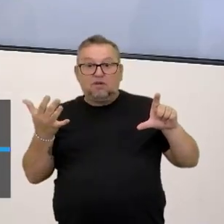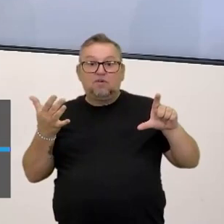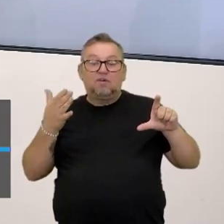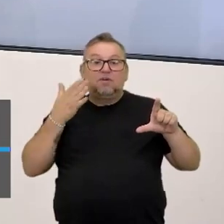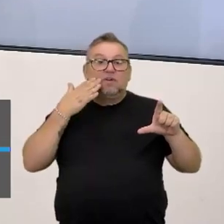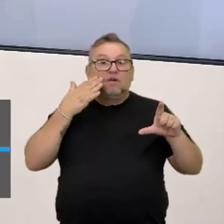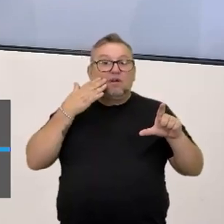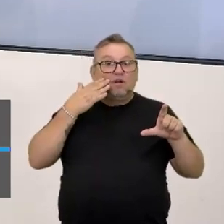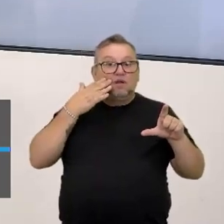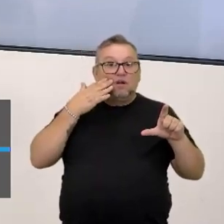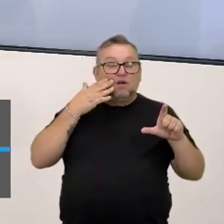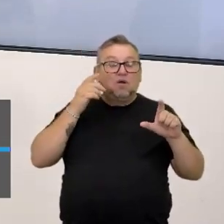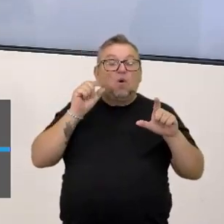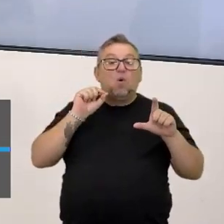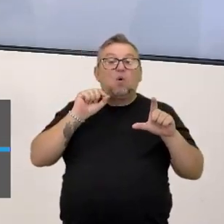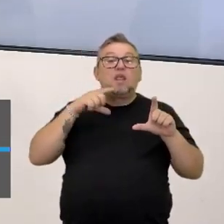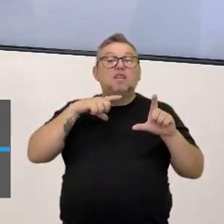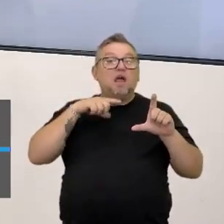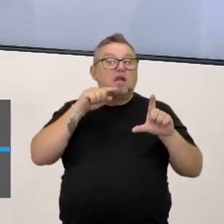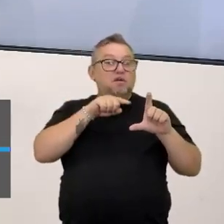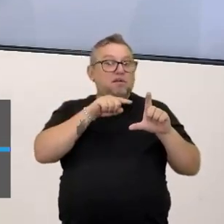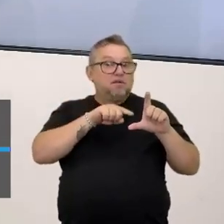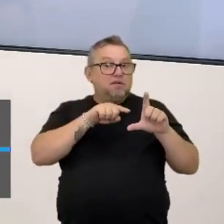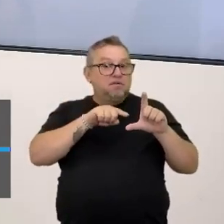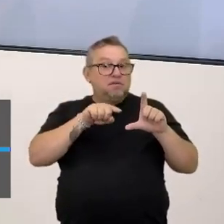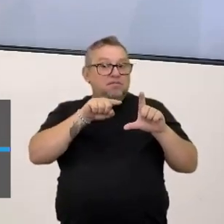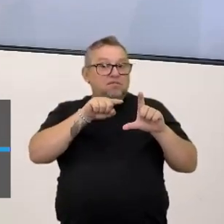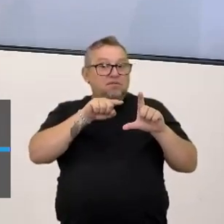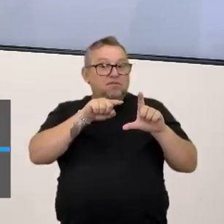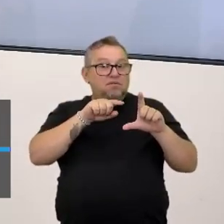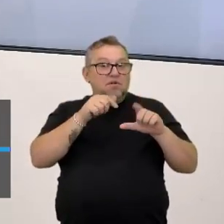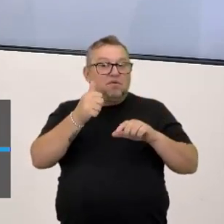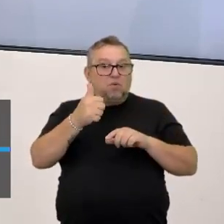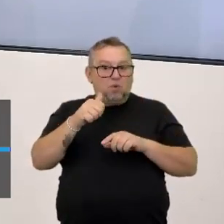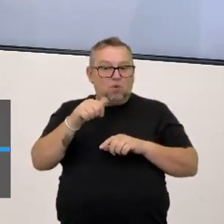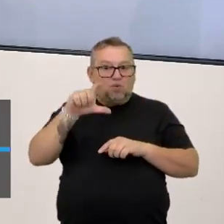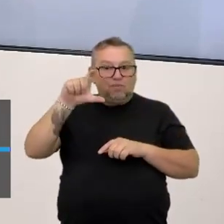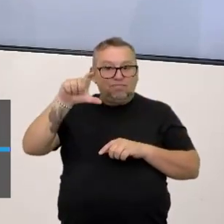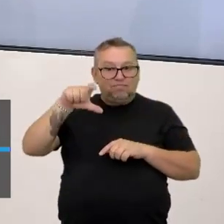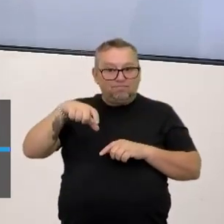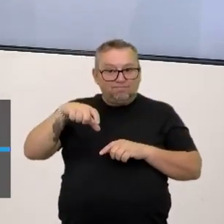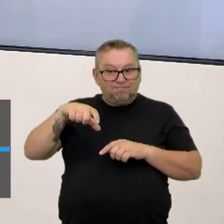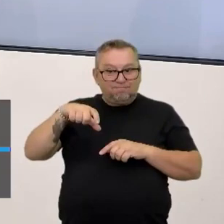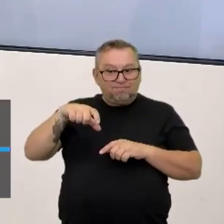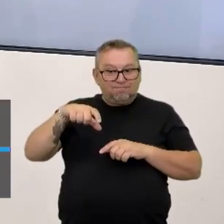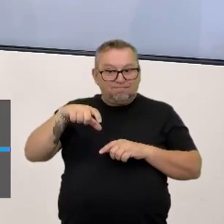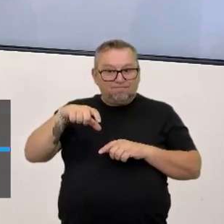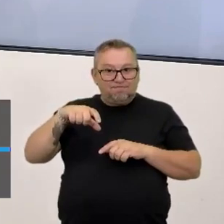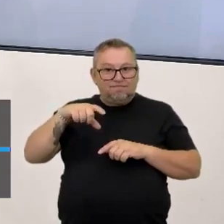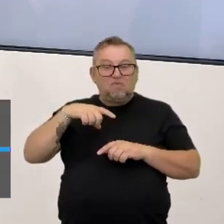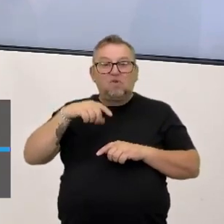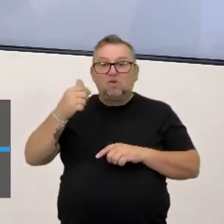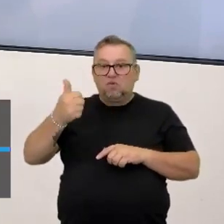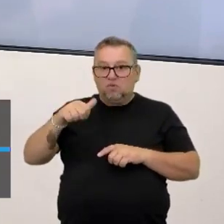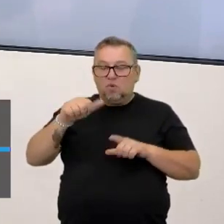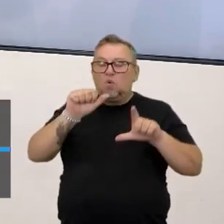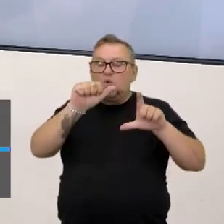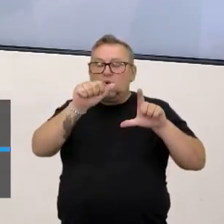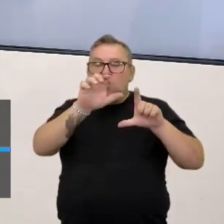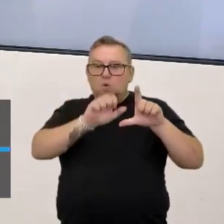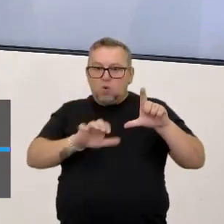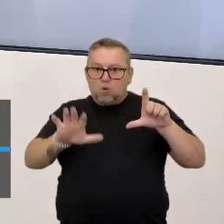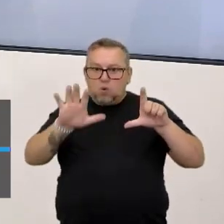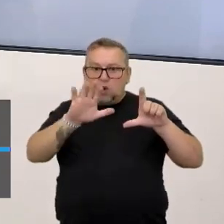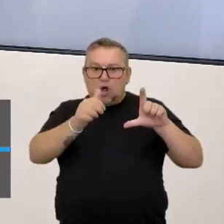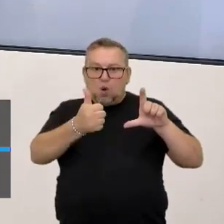querendo saber quais são os elementos, tá? Então, sim, são 11 cards, o tamanho do campo amostral são 11 elementos,